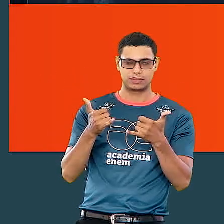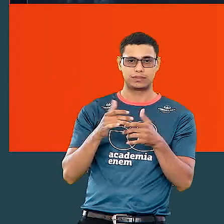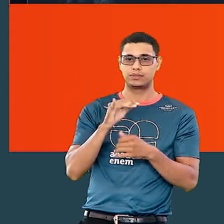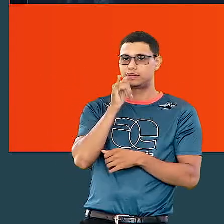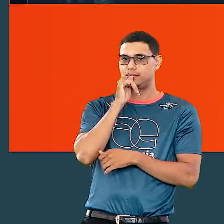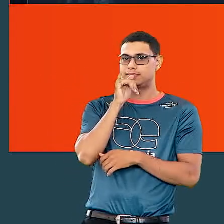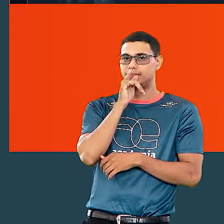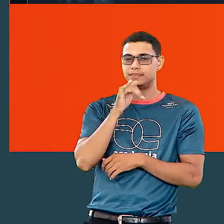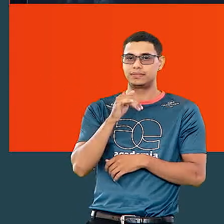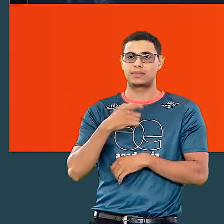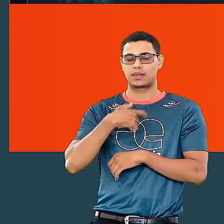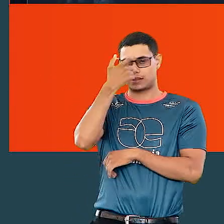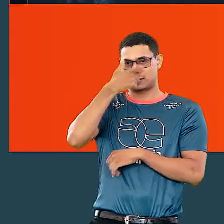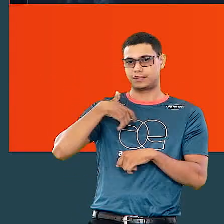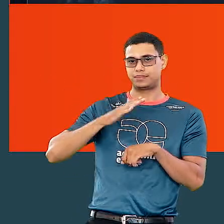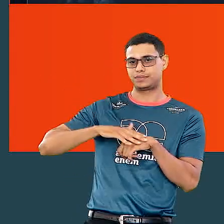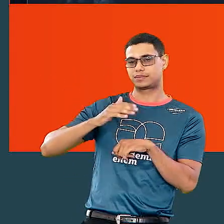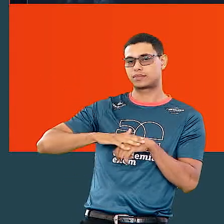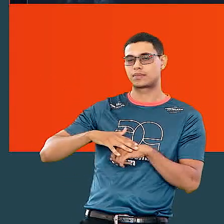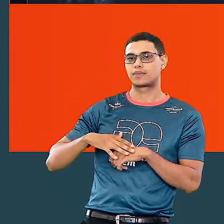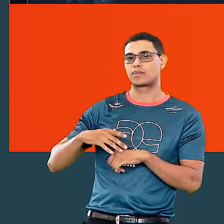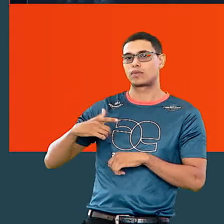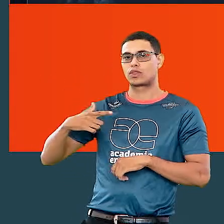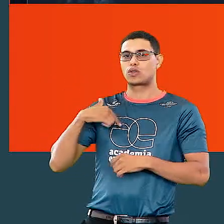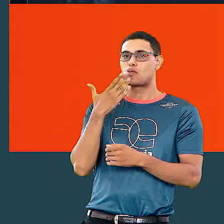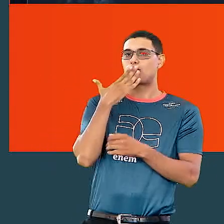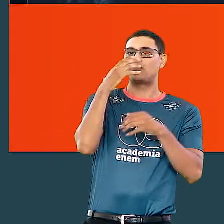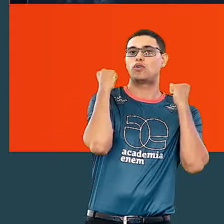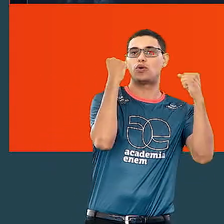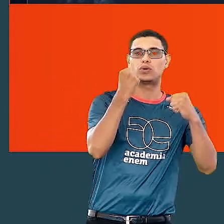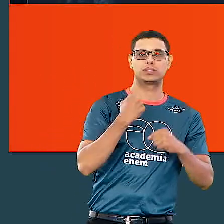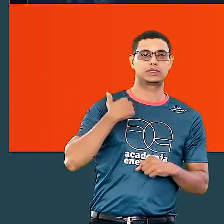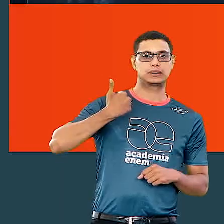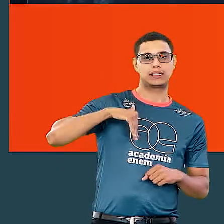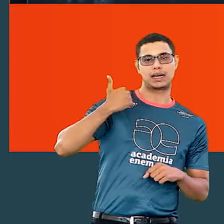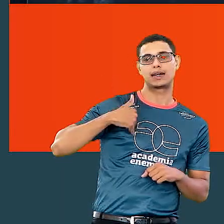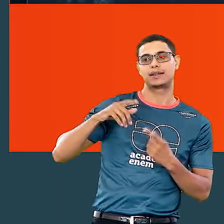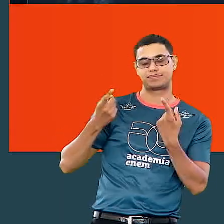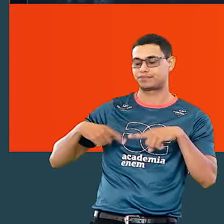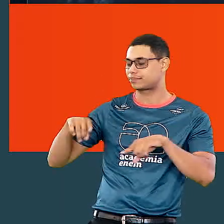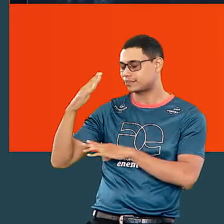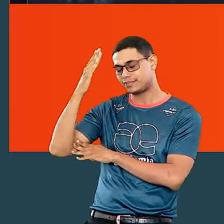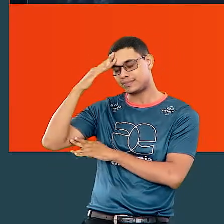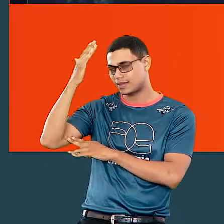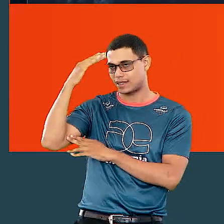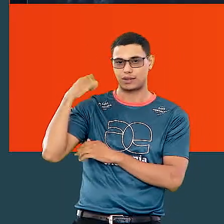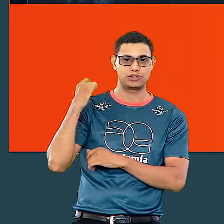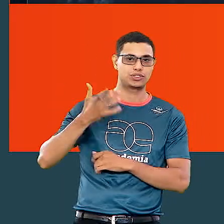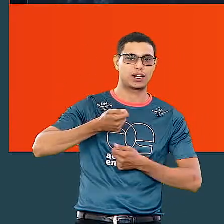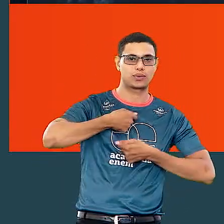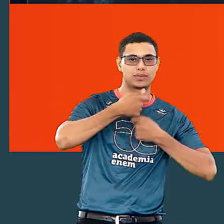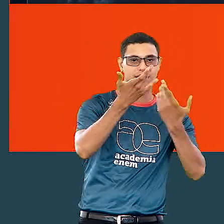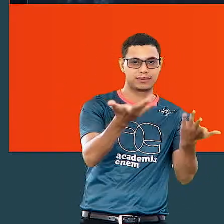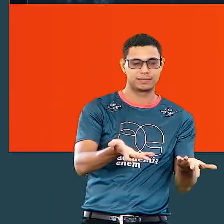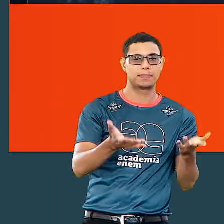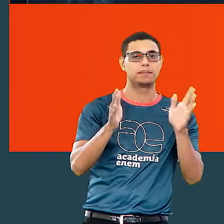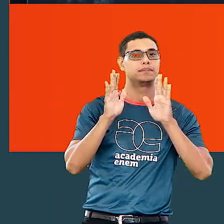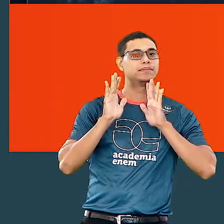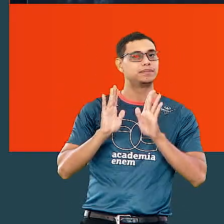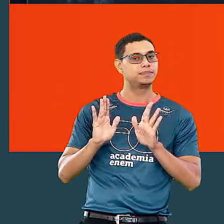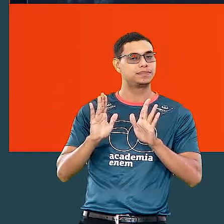eu. Eu torço fortemente pelo Ceará. Vocês sabem, acabei de revelar para vocês.